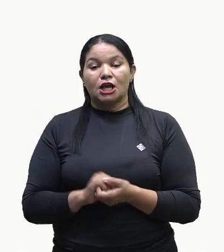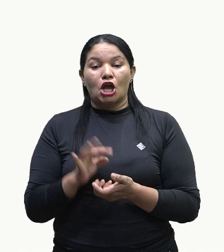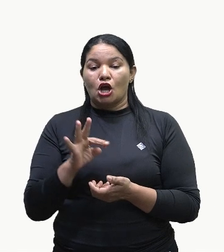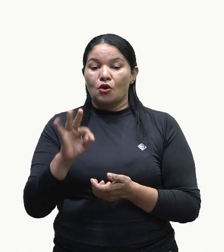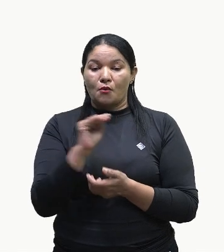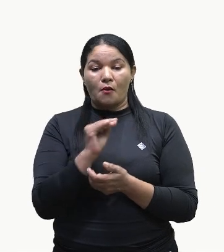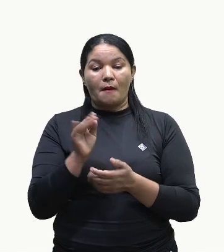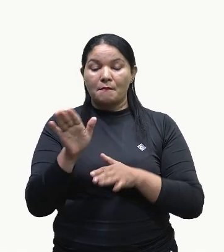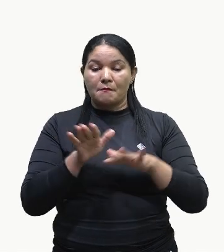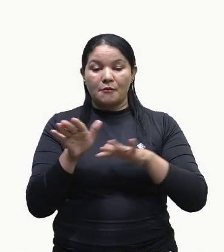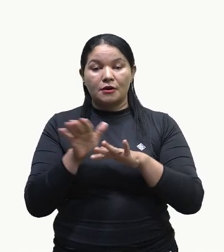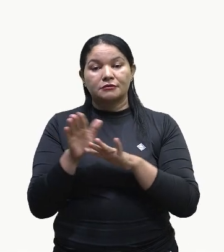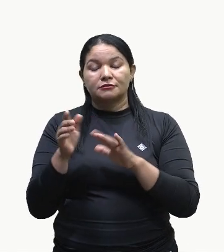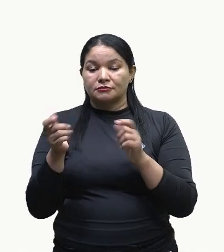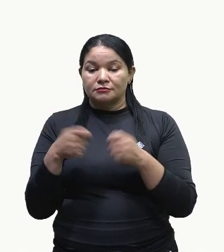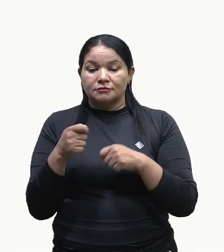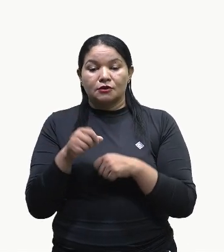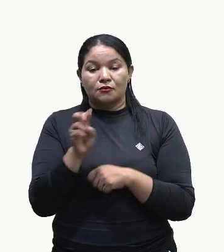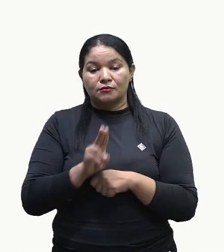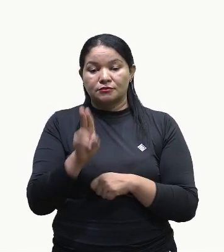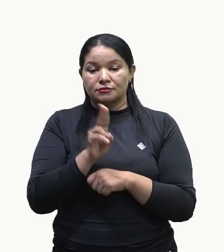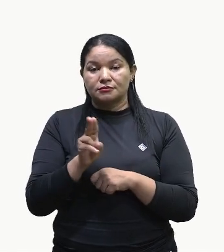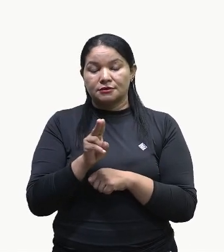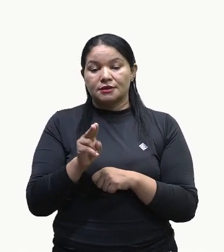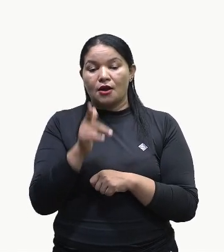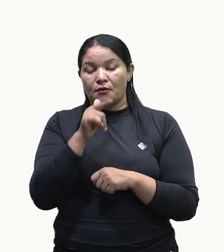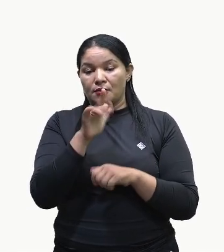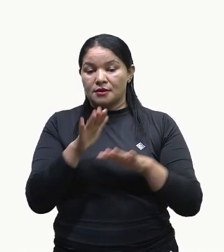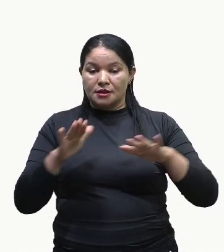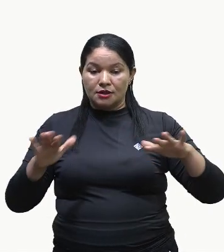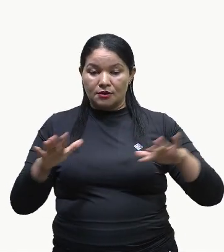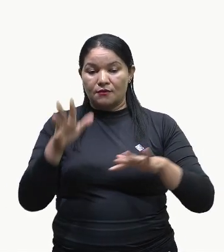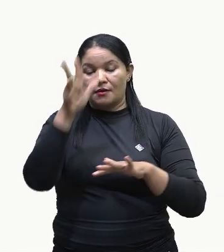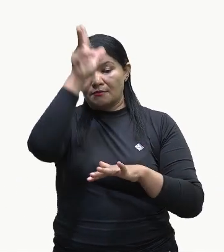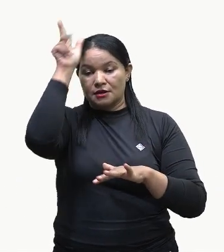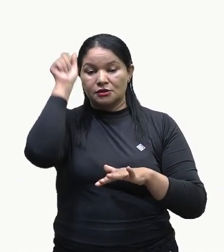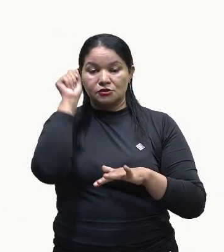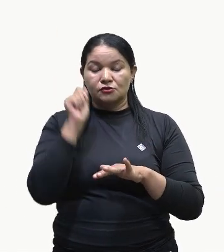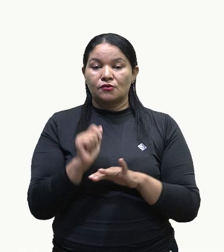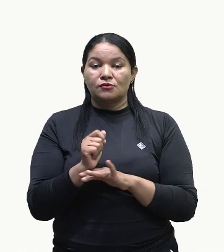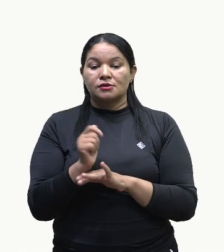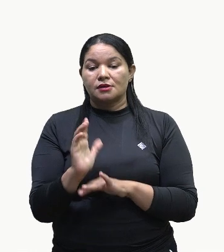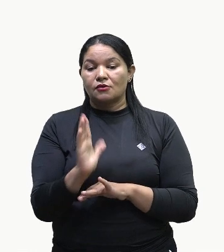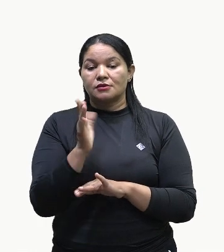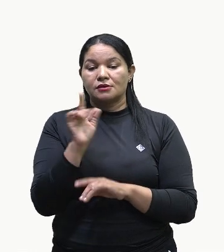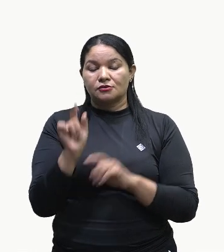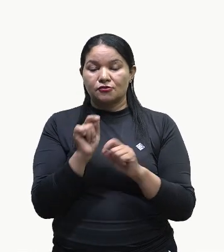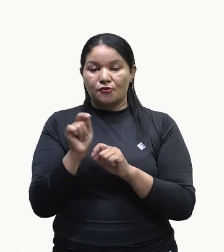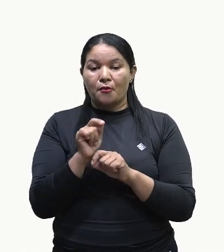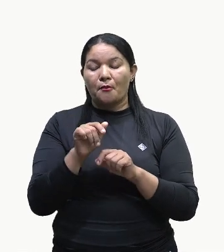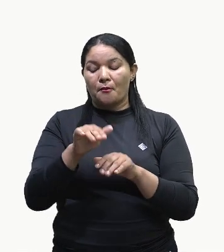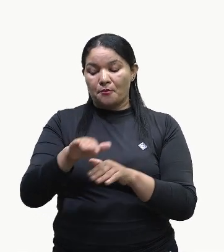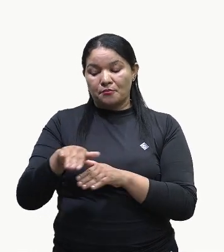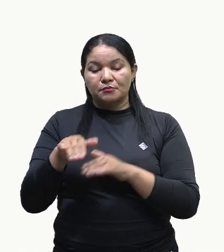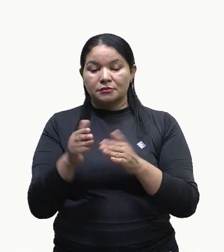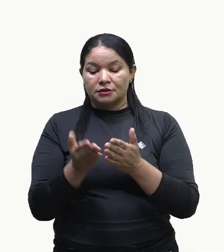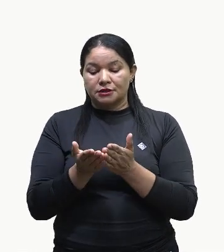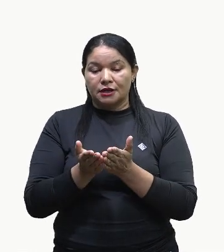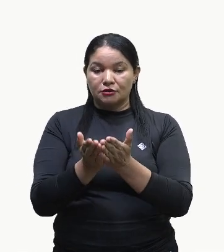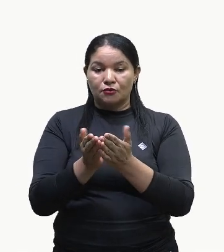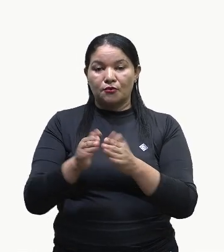mobilidade nos rios do Amazonas também se dá através de canoa. E